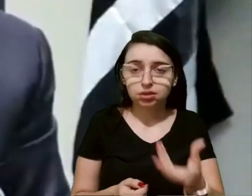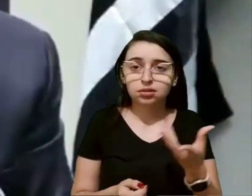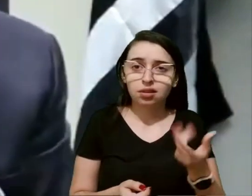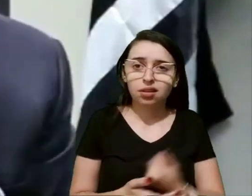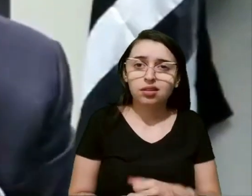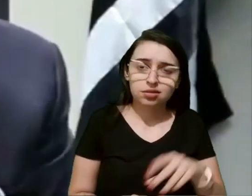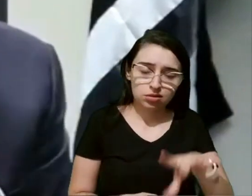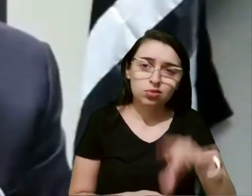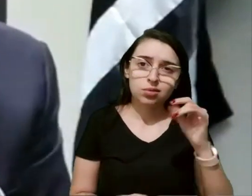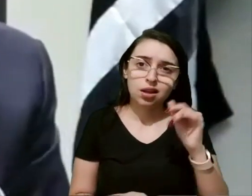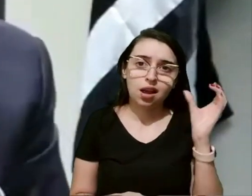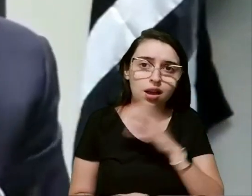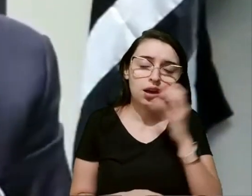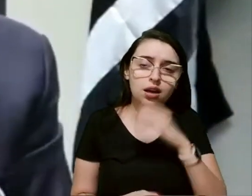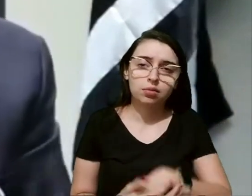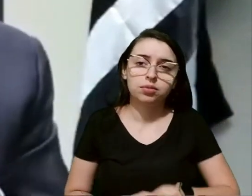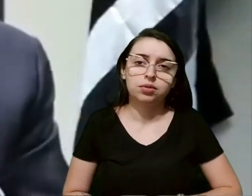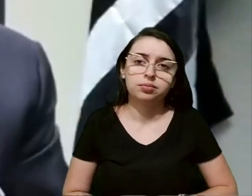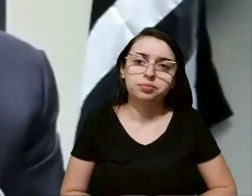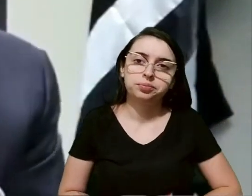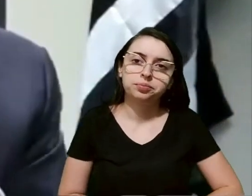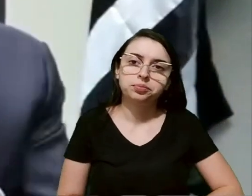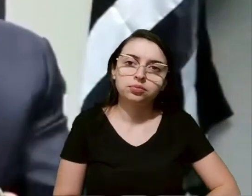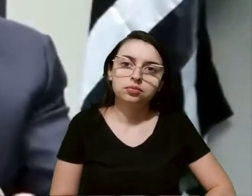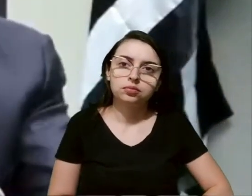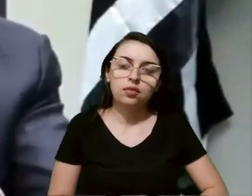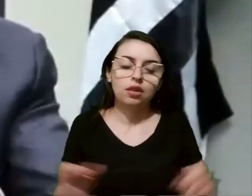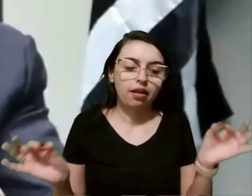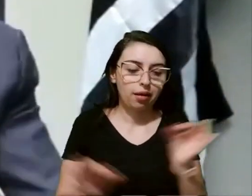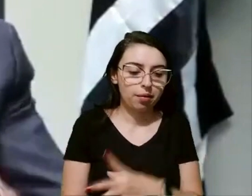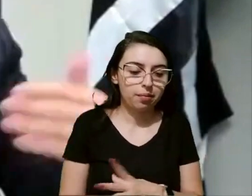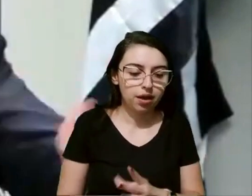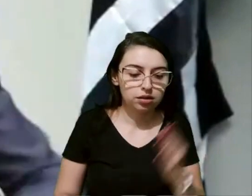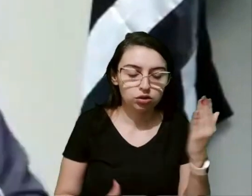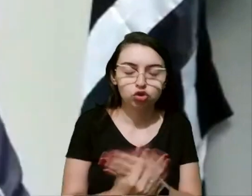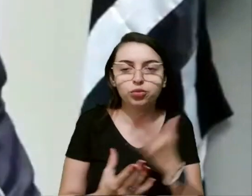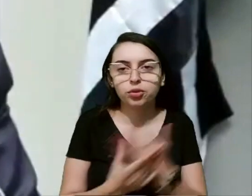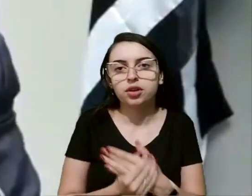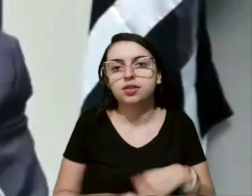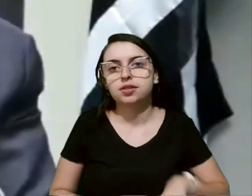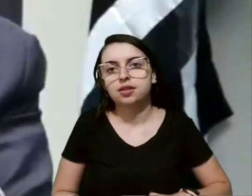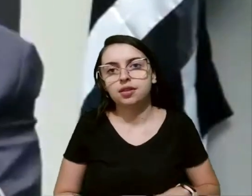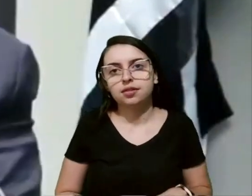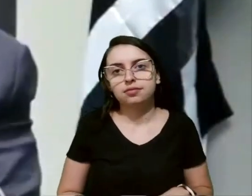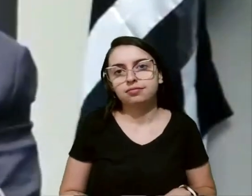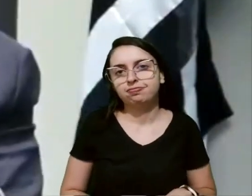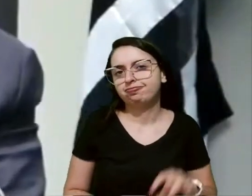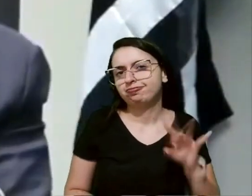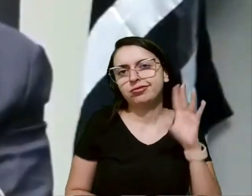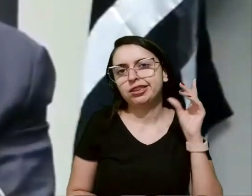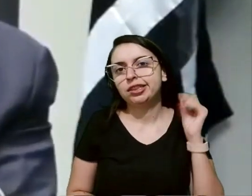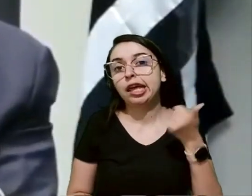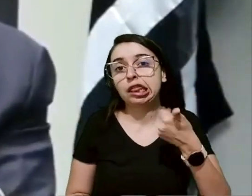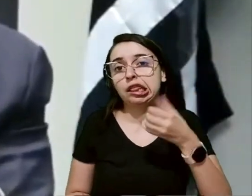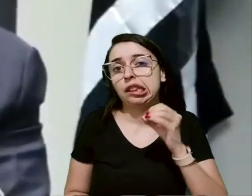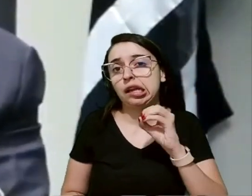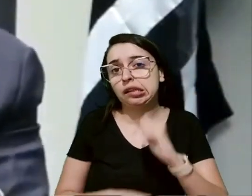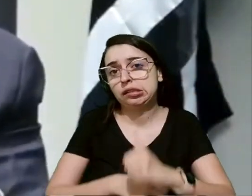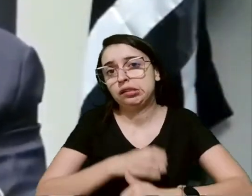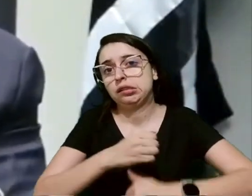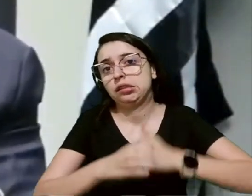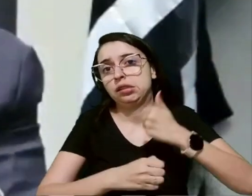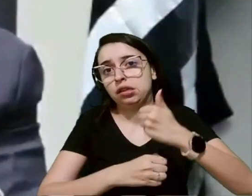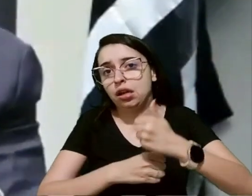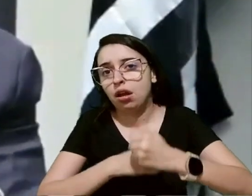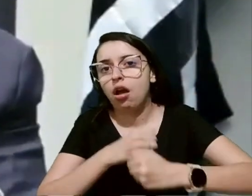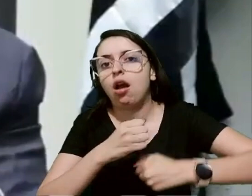saber o resultado e eles decidem mais rápido. Aquela ação de dissolução de sociedade com apuração de haveres, que o advogado falou, isso aí leva 10 anos, não faço